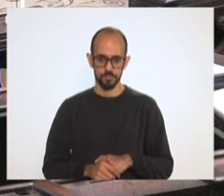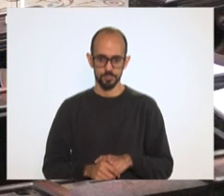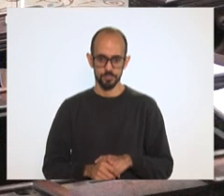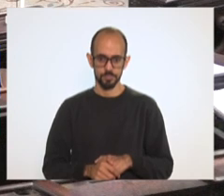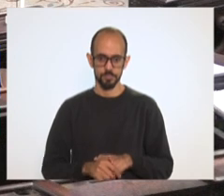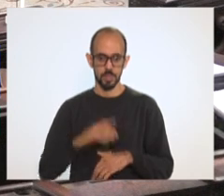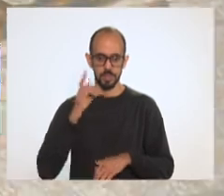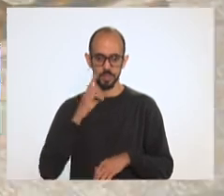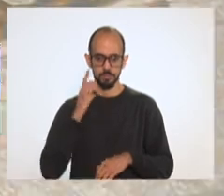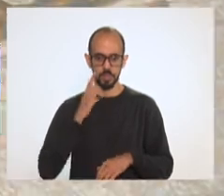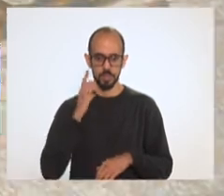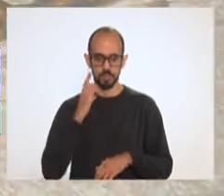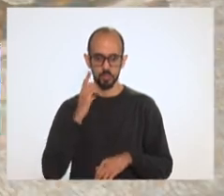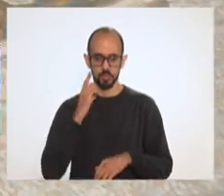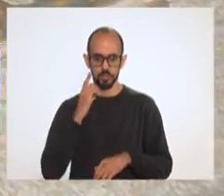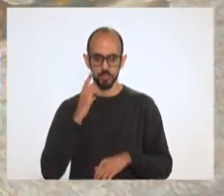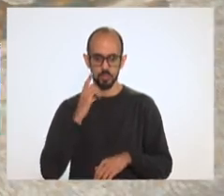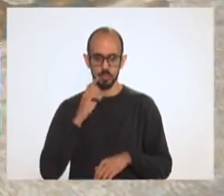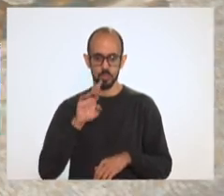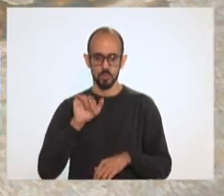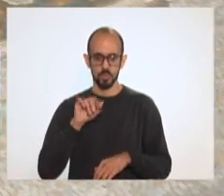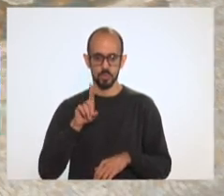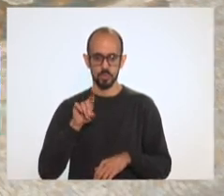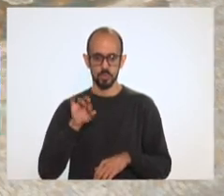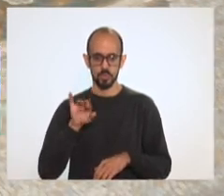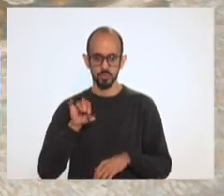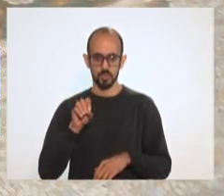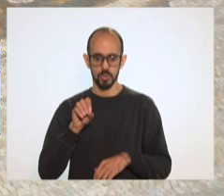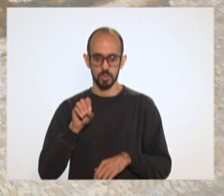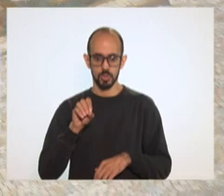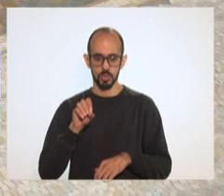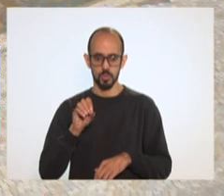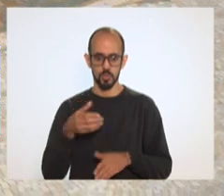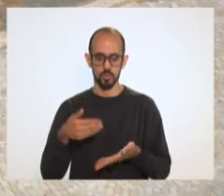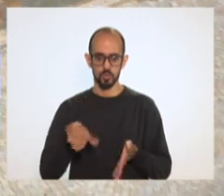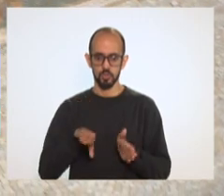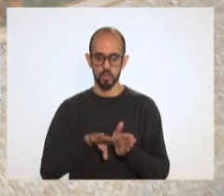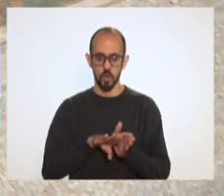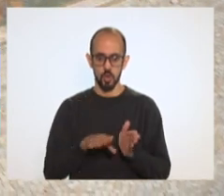deputado Rodrigo Mourinho presenteou agora senhor presidente